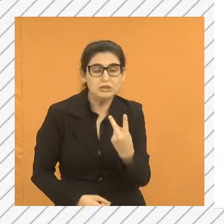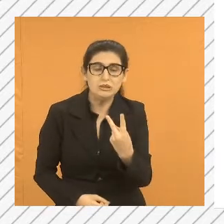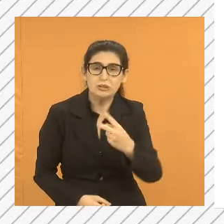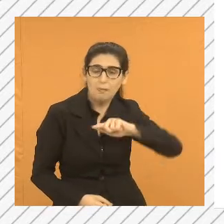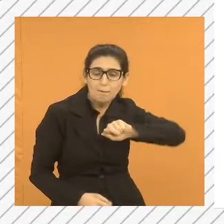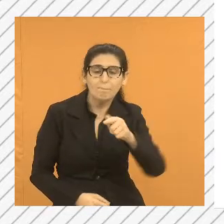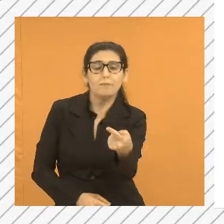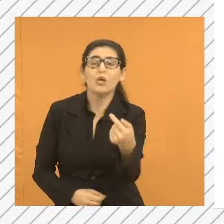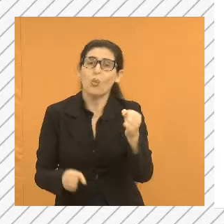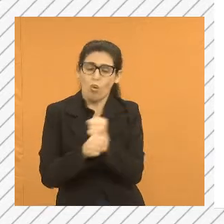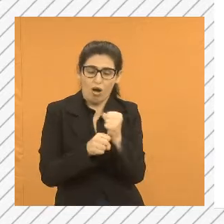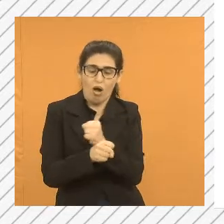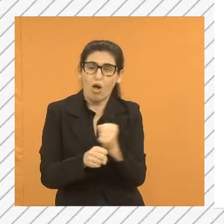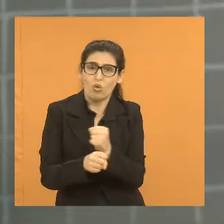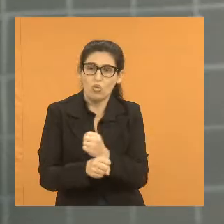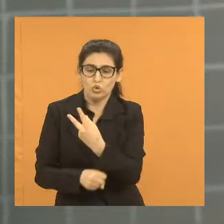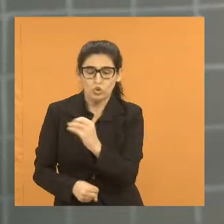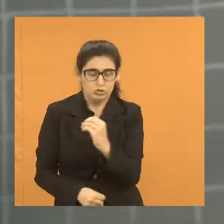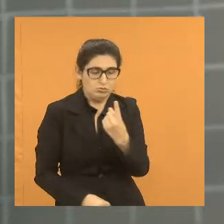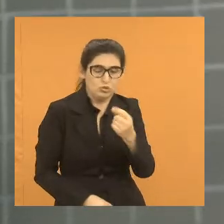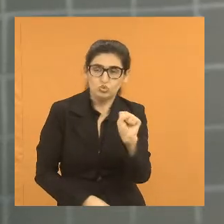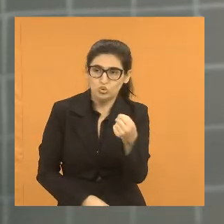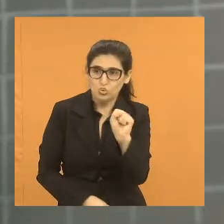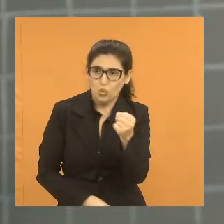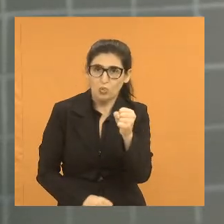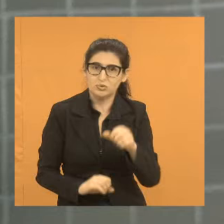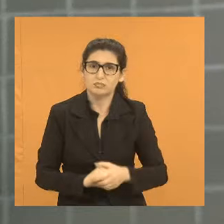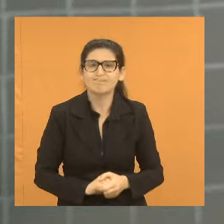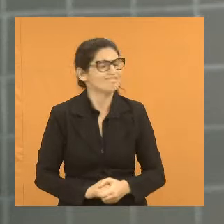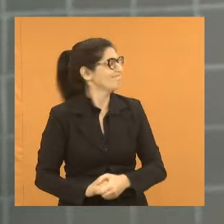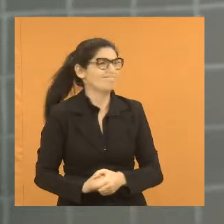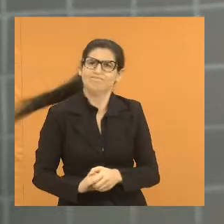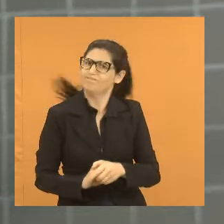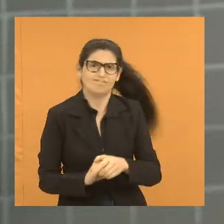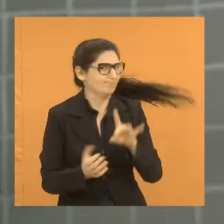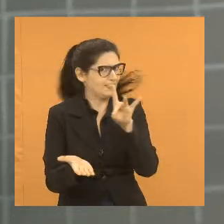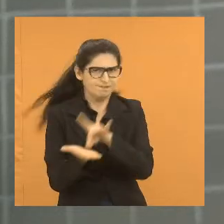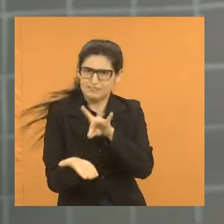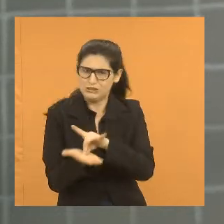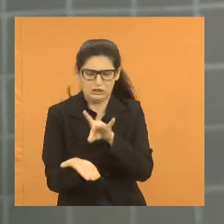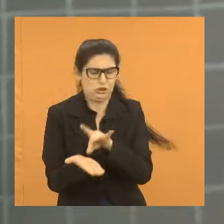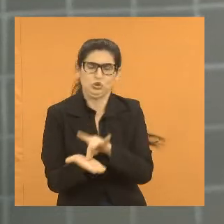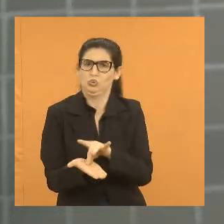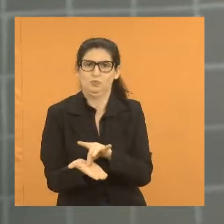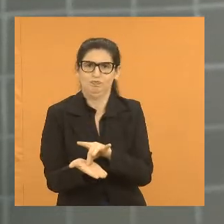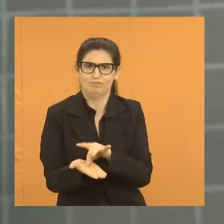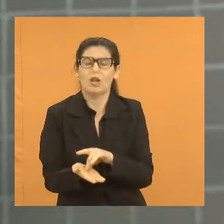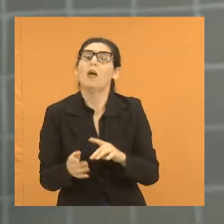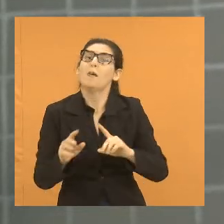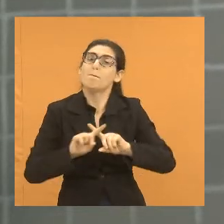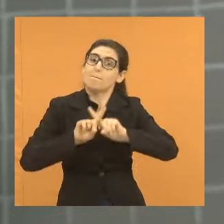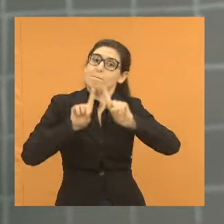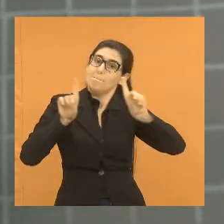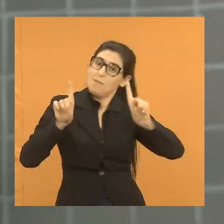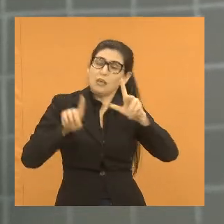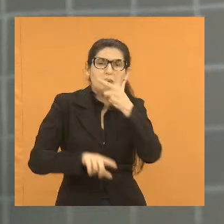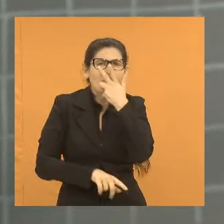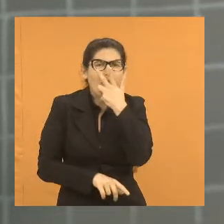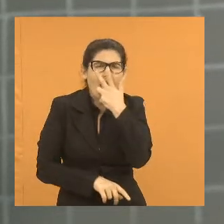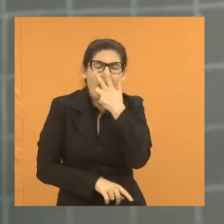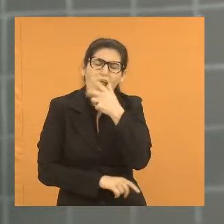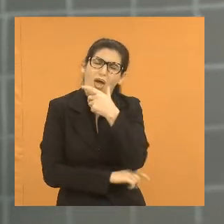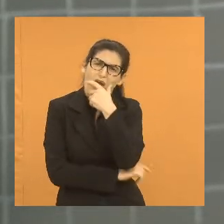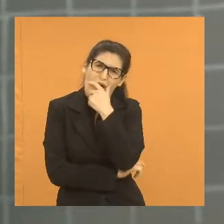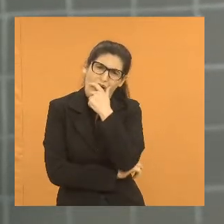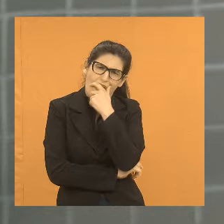ano. Esse incremento, na verdade, não é tão real assim. Houve um incremento, mas ele está aparecendo aqui mais por